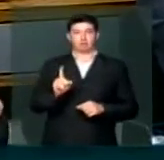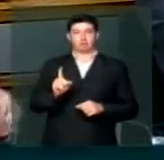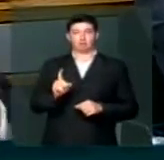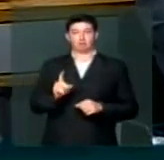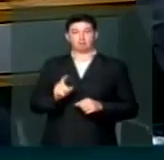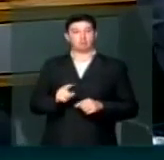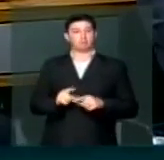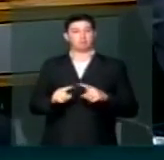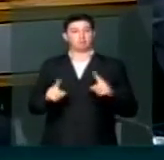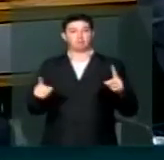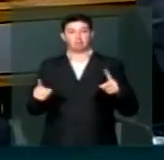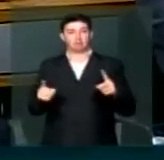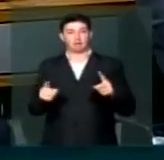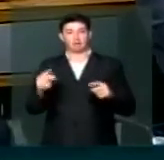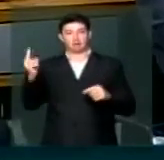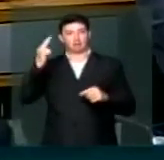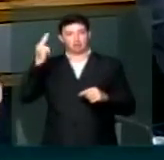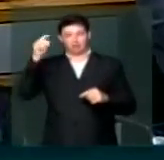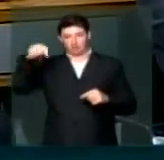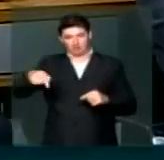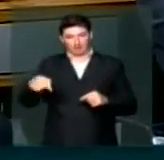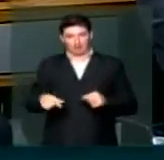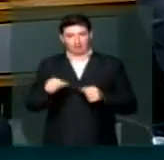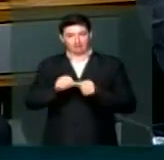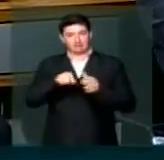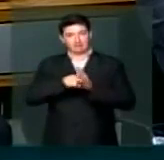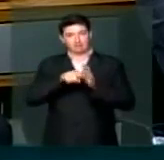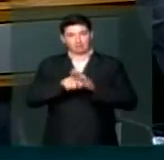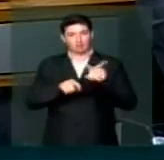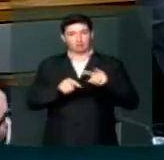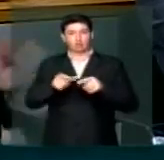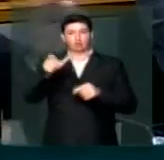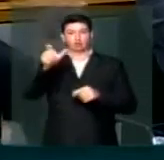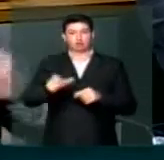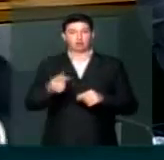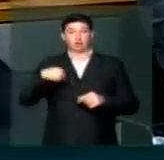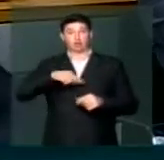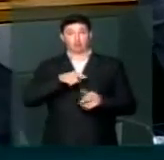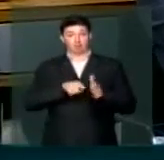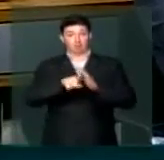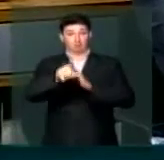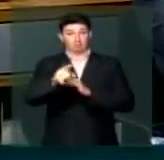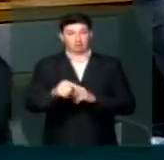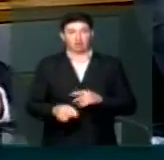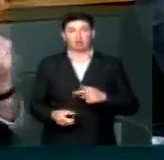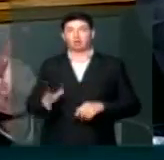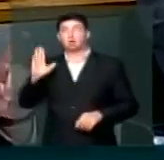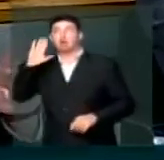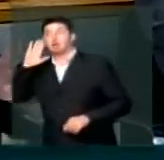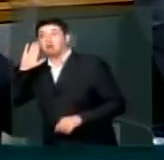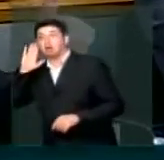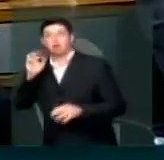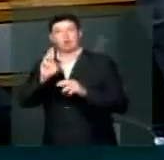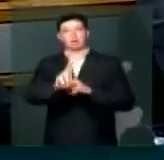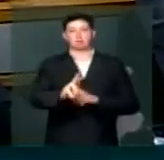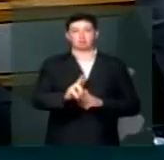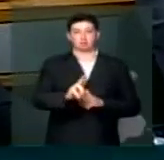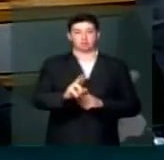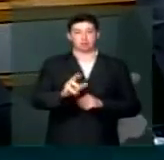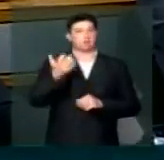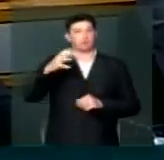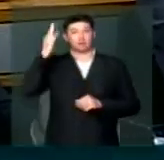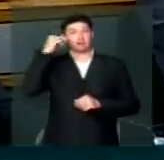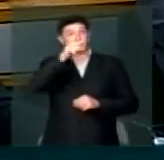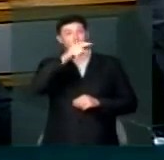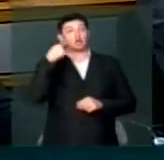ou de responder. Não dá mais para fazermos aqui este interrogatório no formato em que nós perguntamos, ele ouve e responde. Eu não estou querendo ouvir